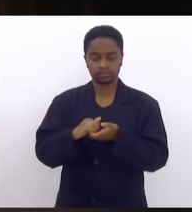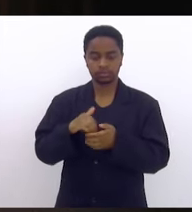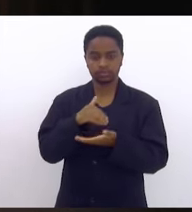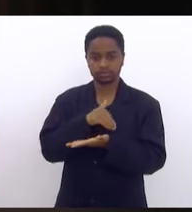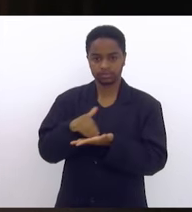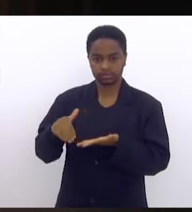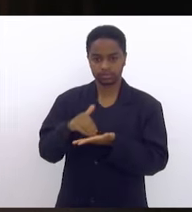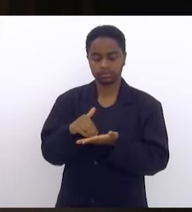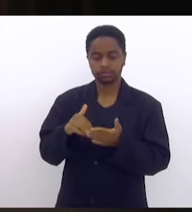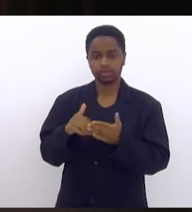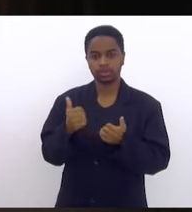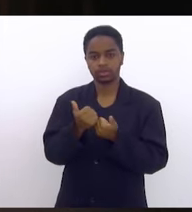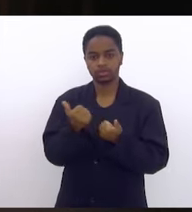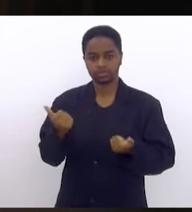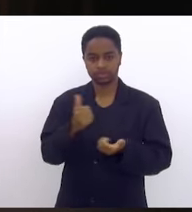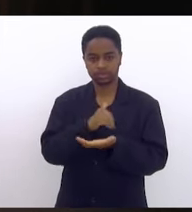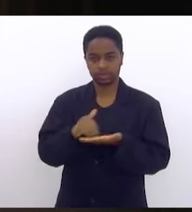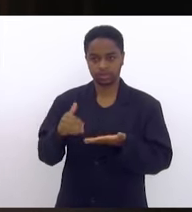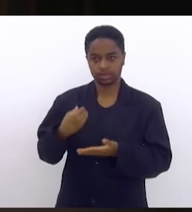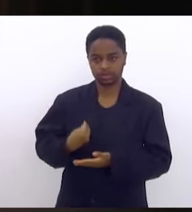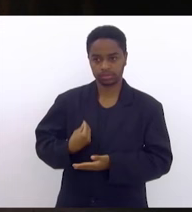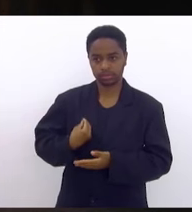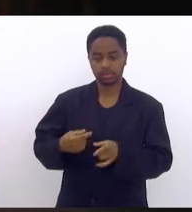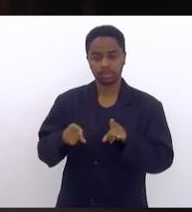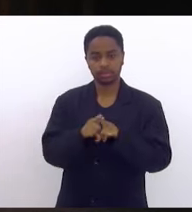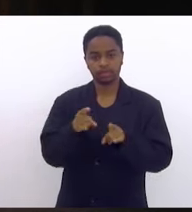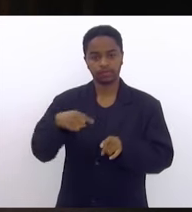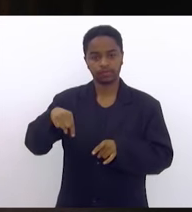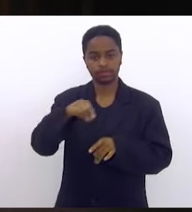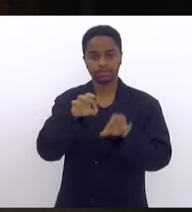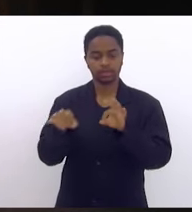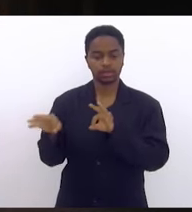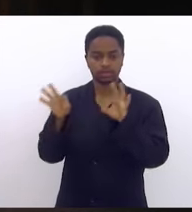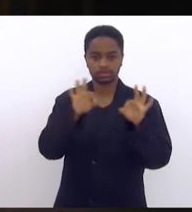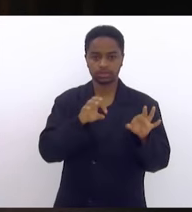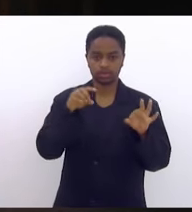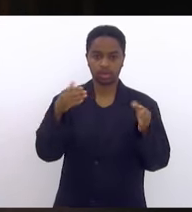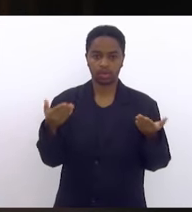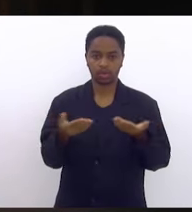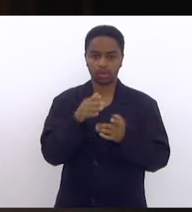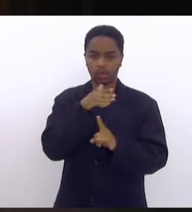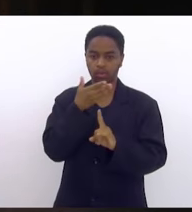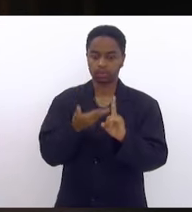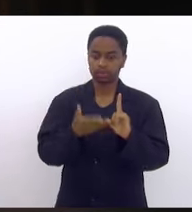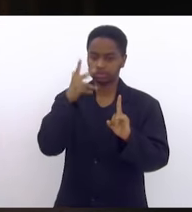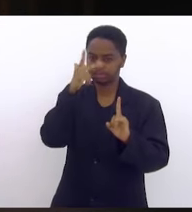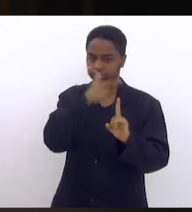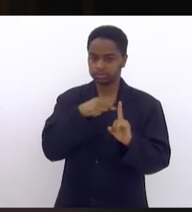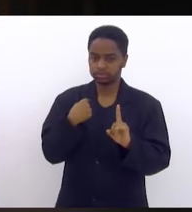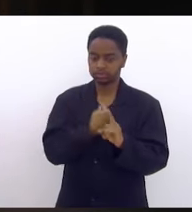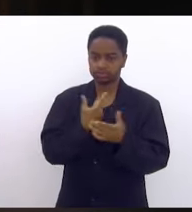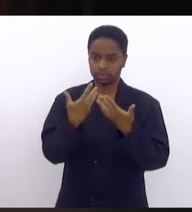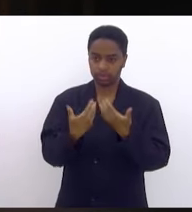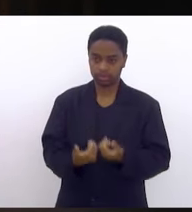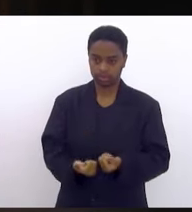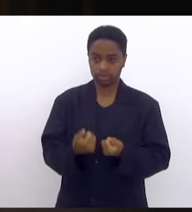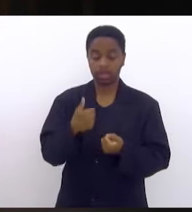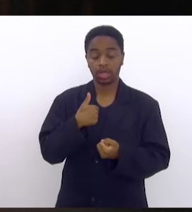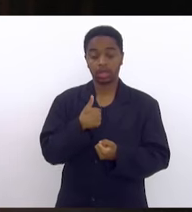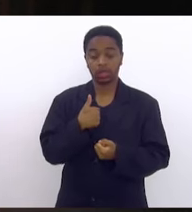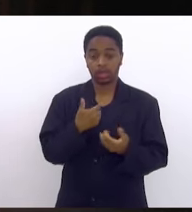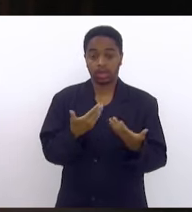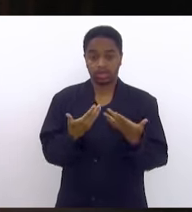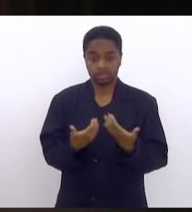secretários, subsecretários que aqui estão, e a todos vocês que vieram assistir essa linda homenagem que nós estamos recebendo. Que eu recebo, Luiz